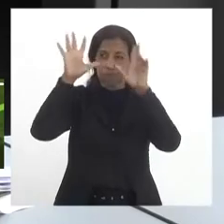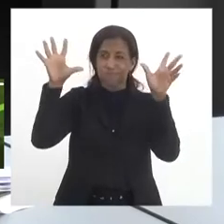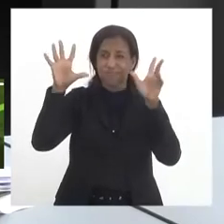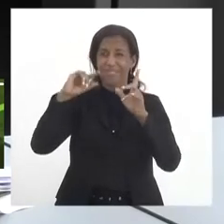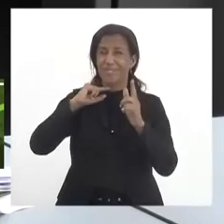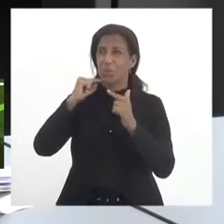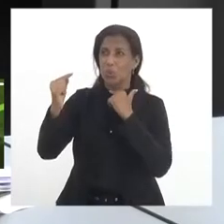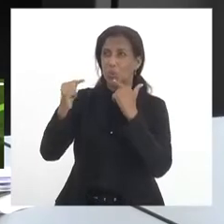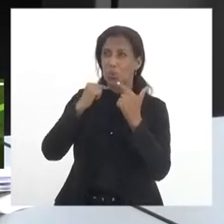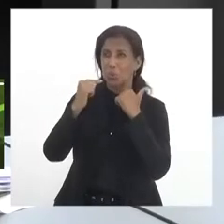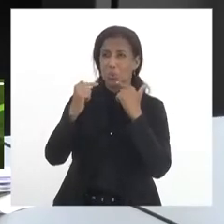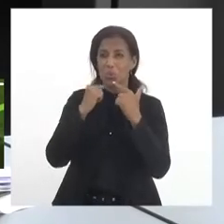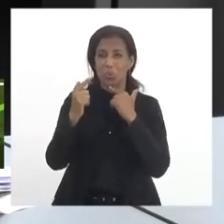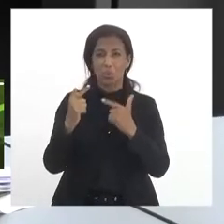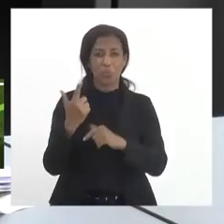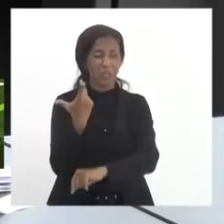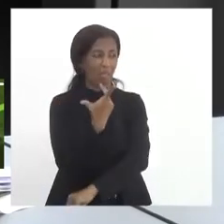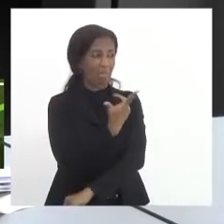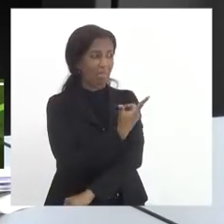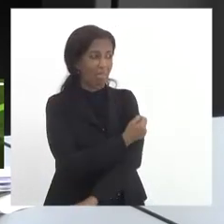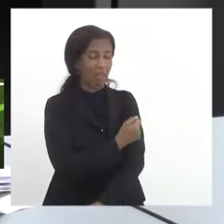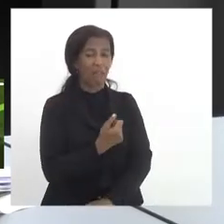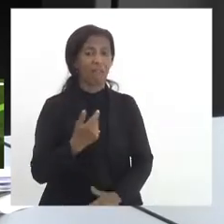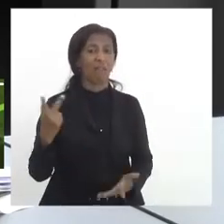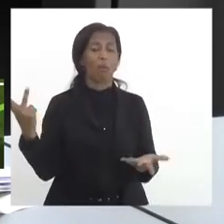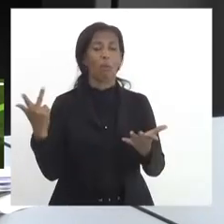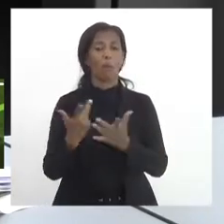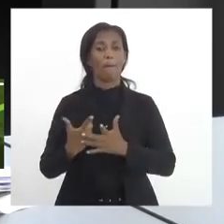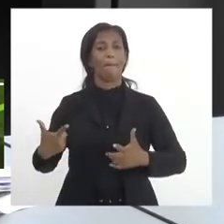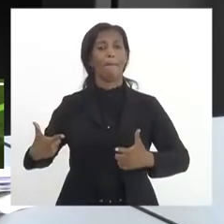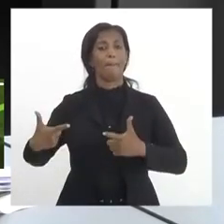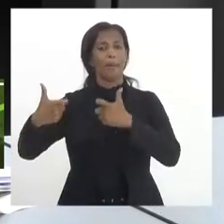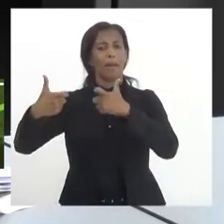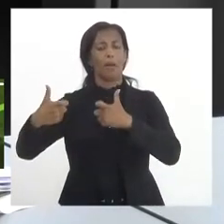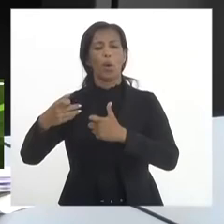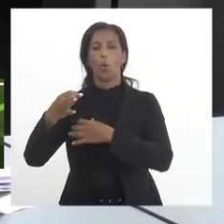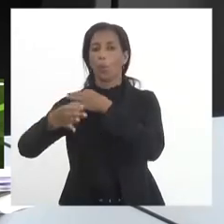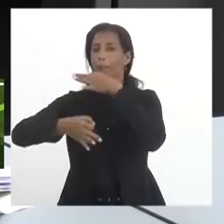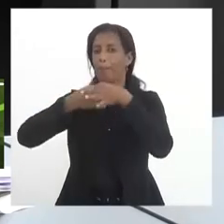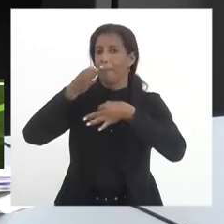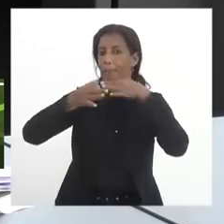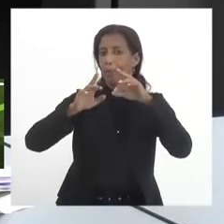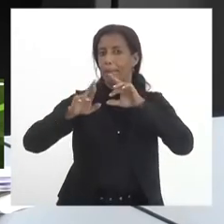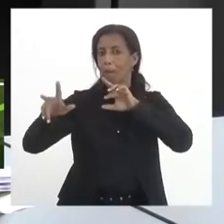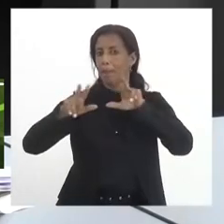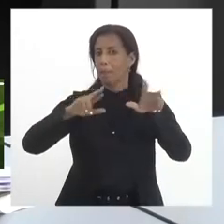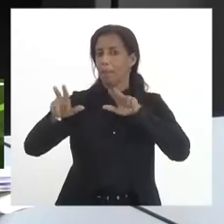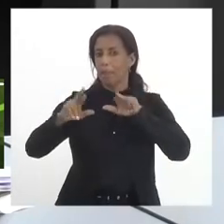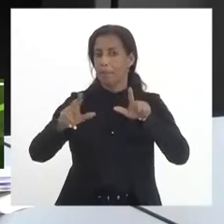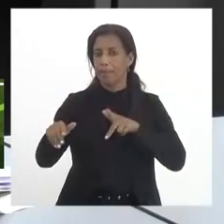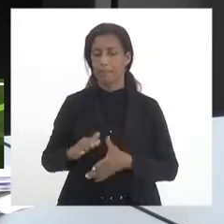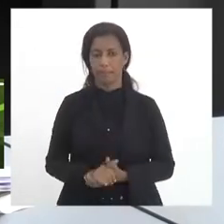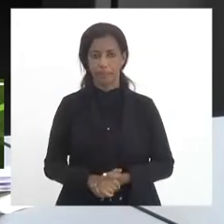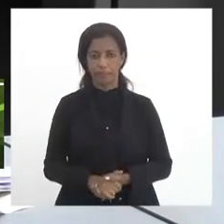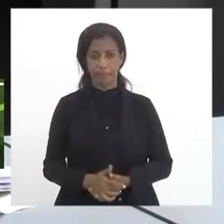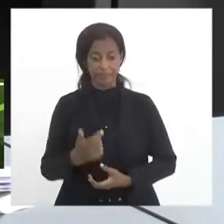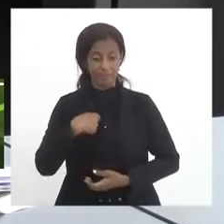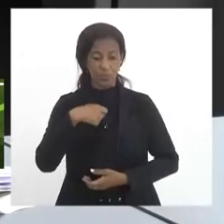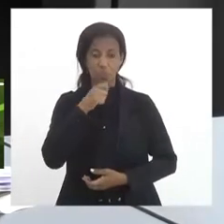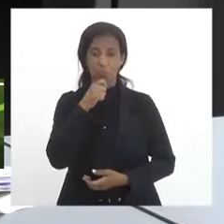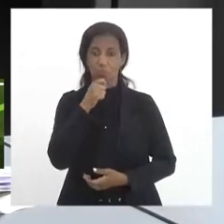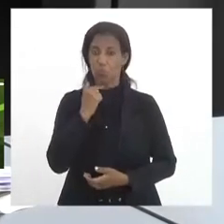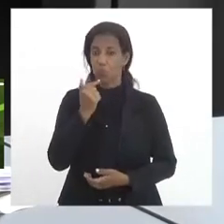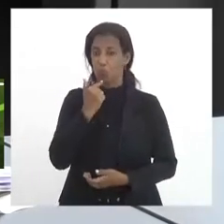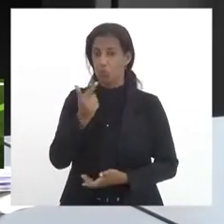isso, isso ia ter uma guerra de opiniões. E é verdade, isso aqui vai ser um E eu não tinha dúvida